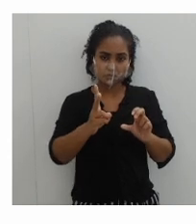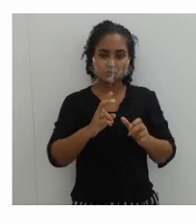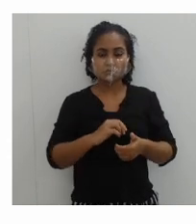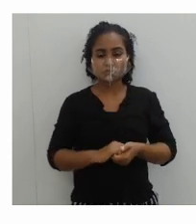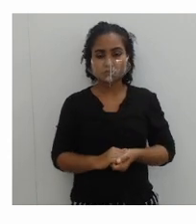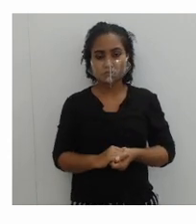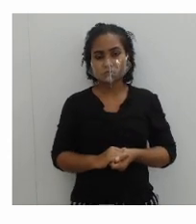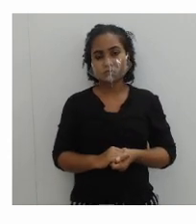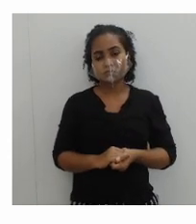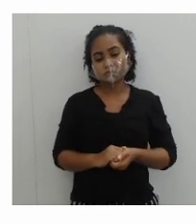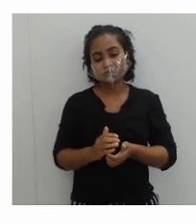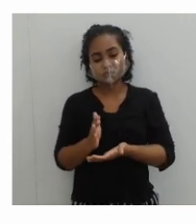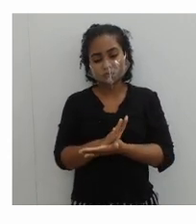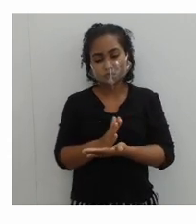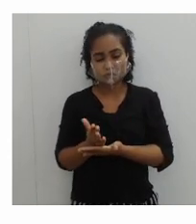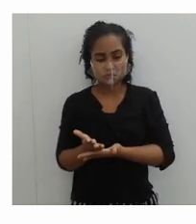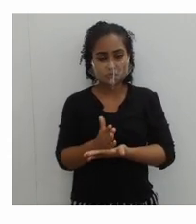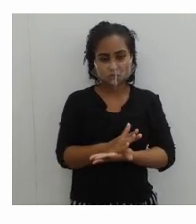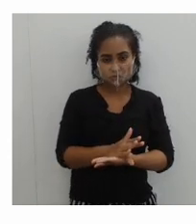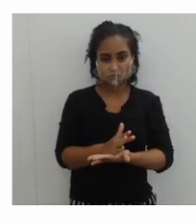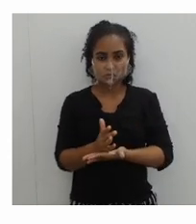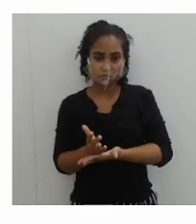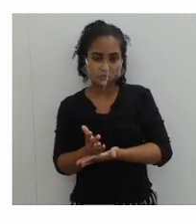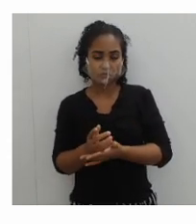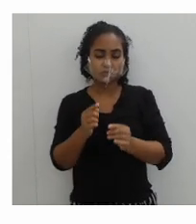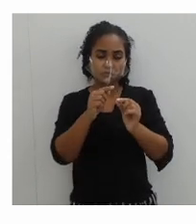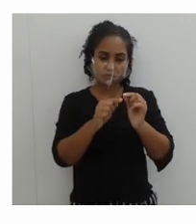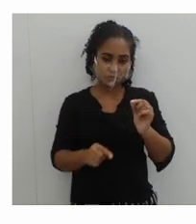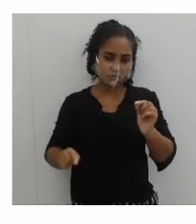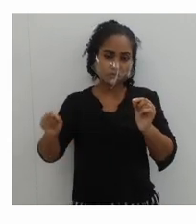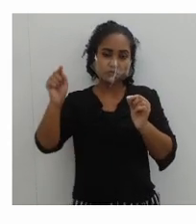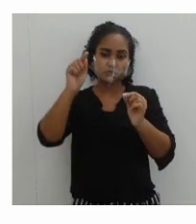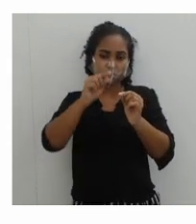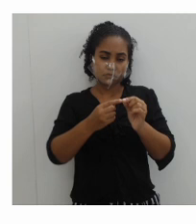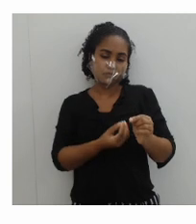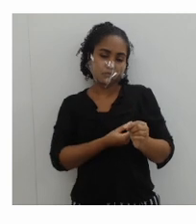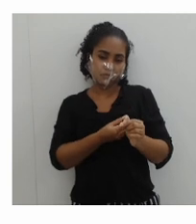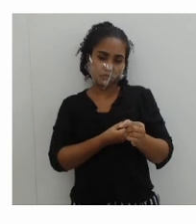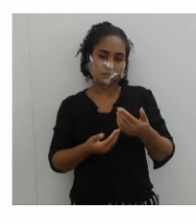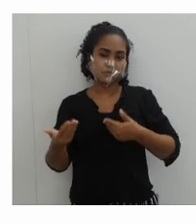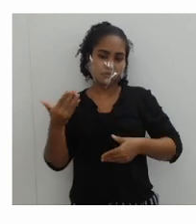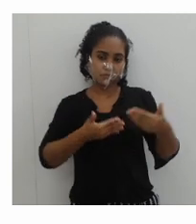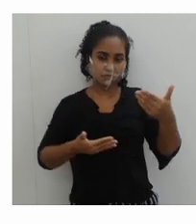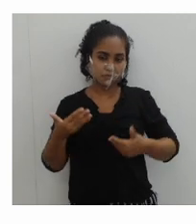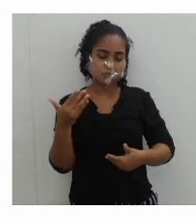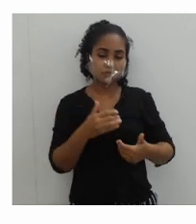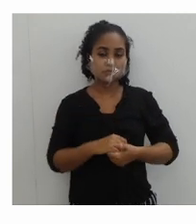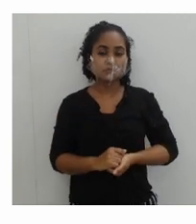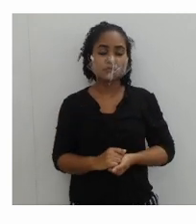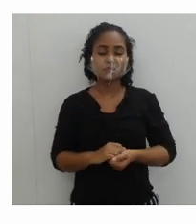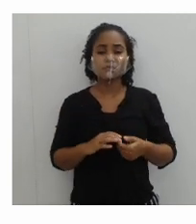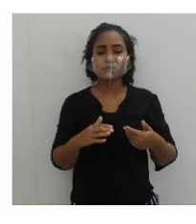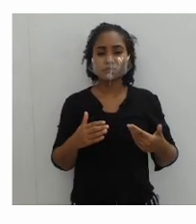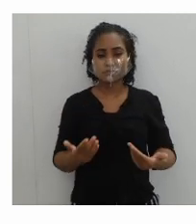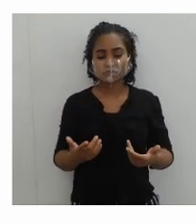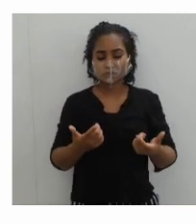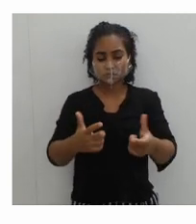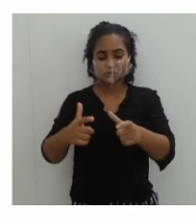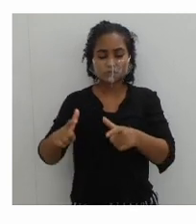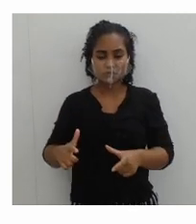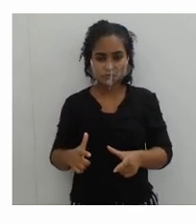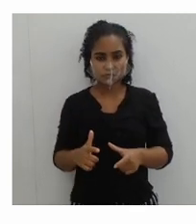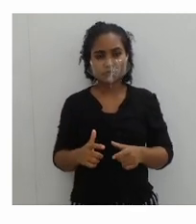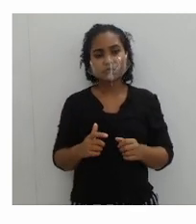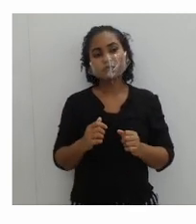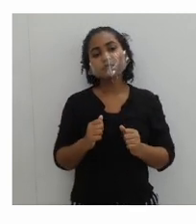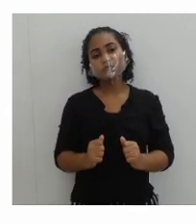hospedeiro intermediário participando do ciclo de vida desse parasita, tá? Quanto à localidade em